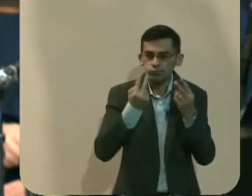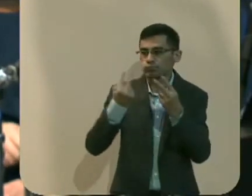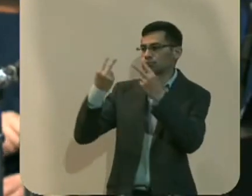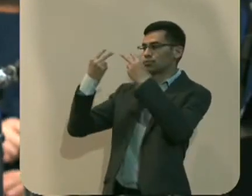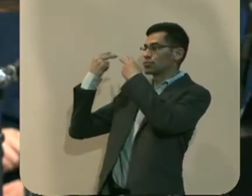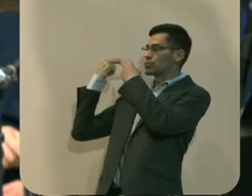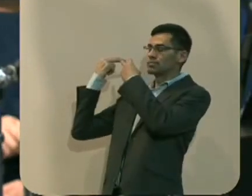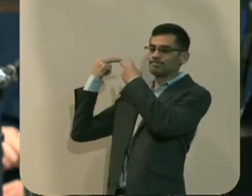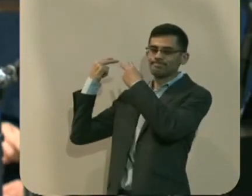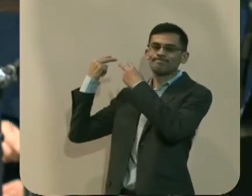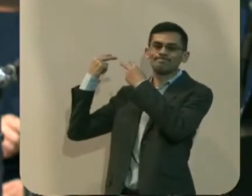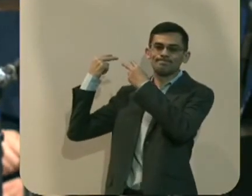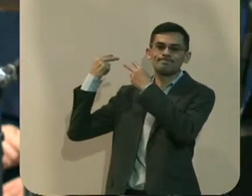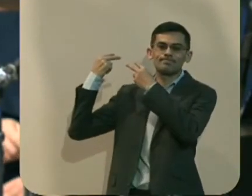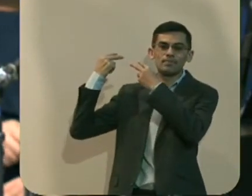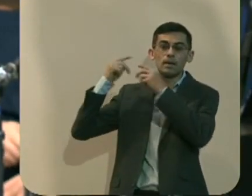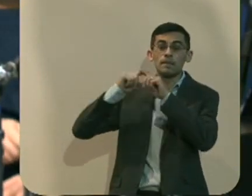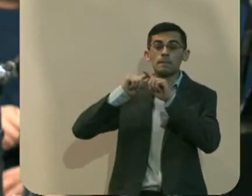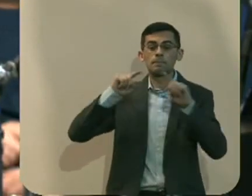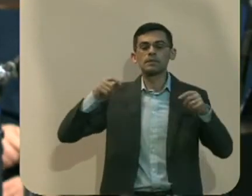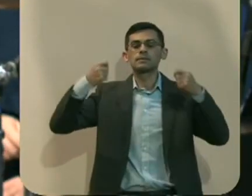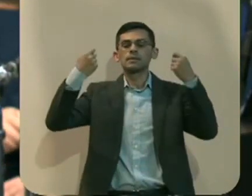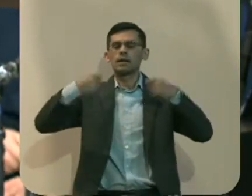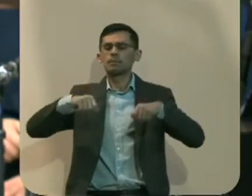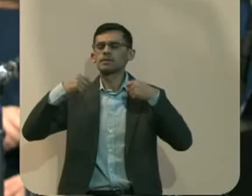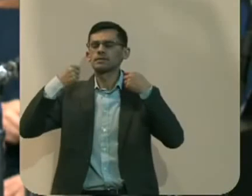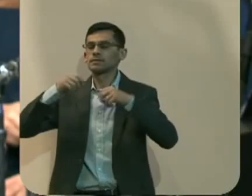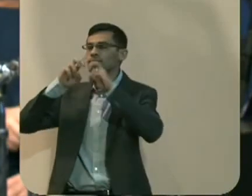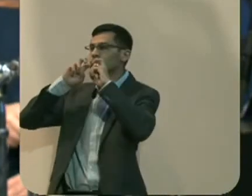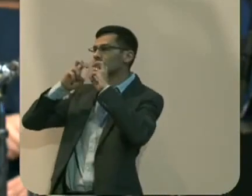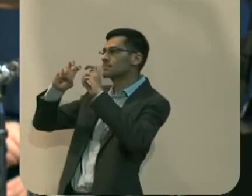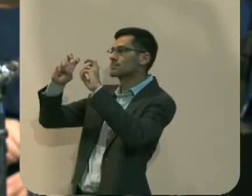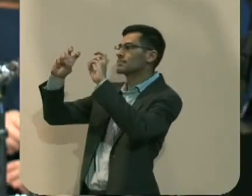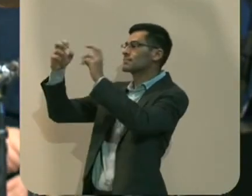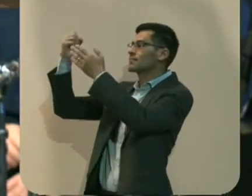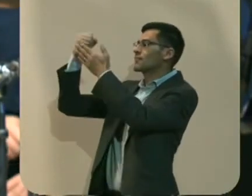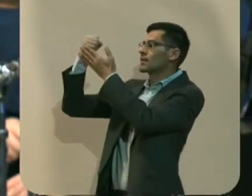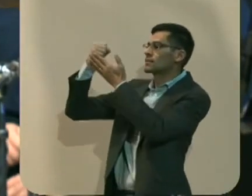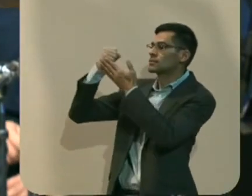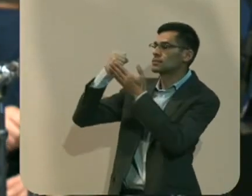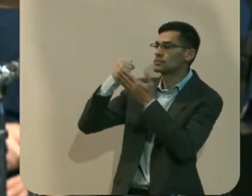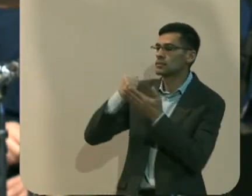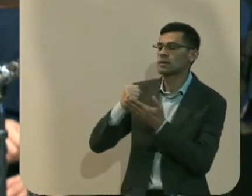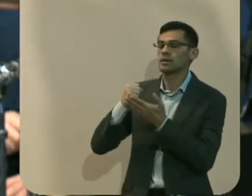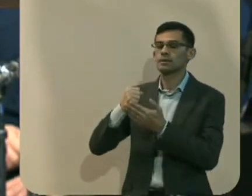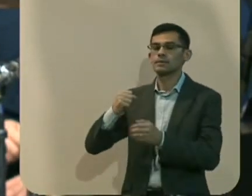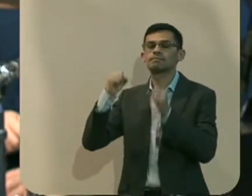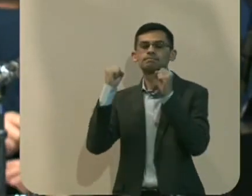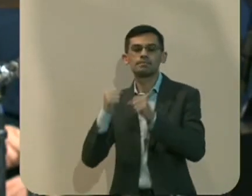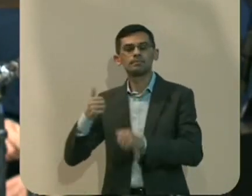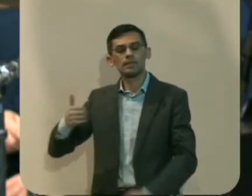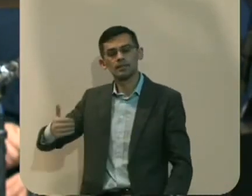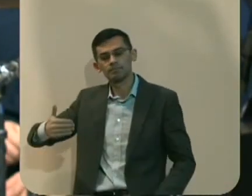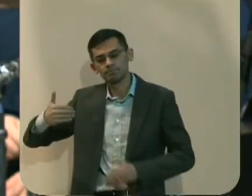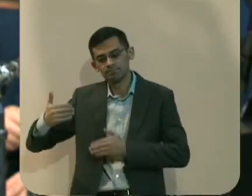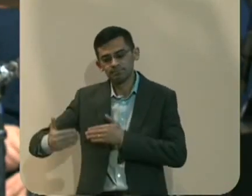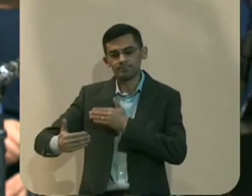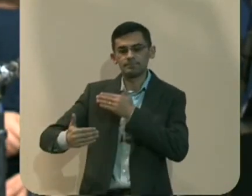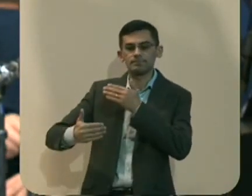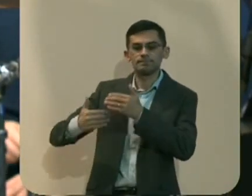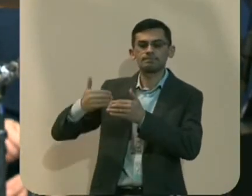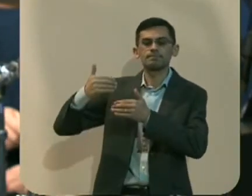em olhar atrás. É preciso pedir ajuda